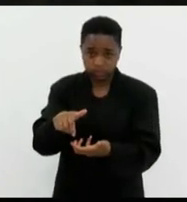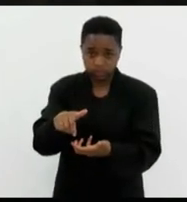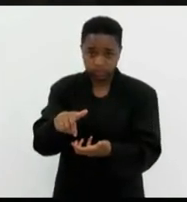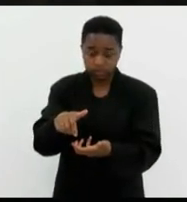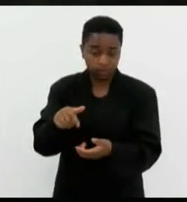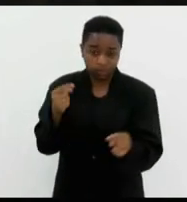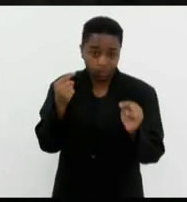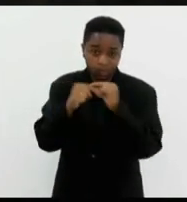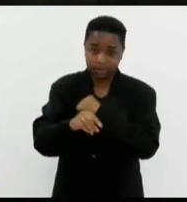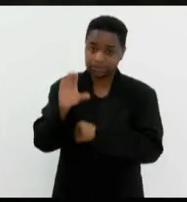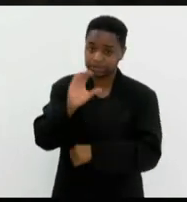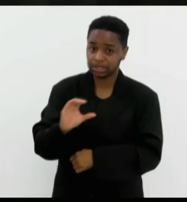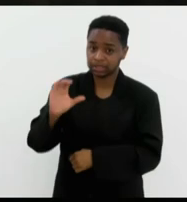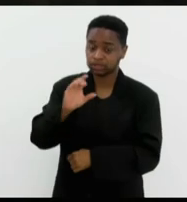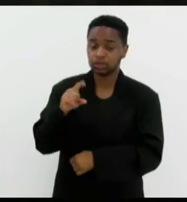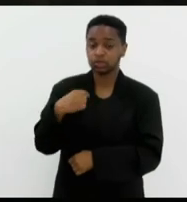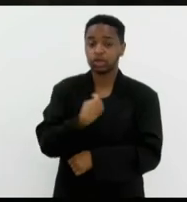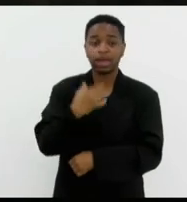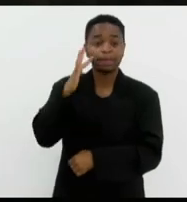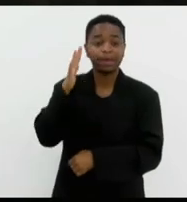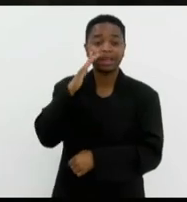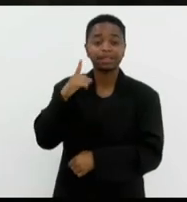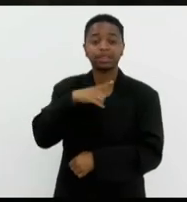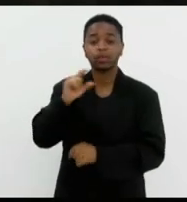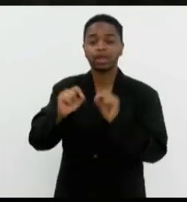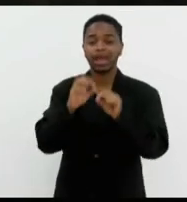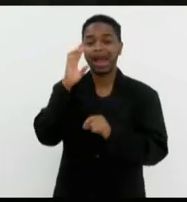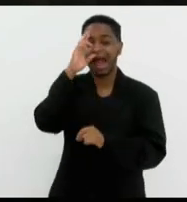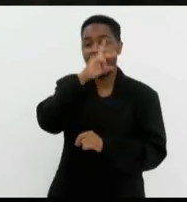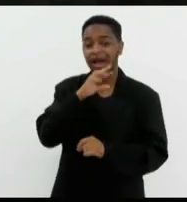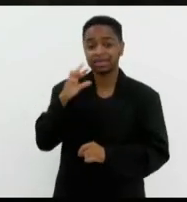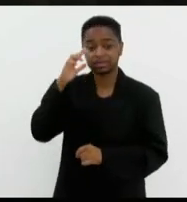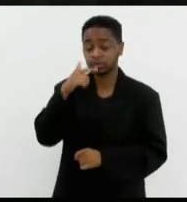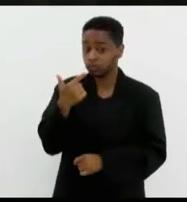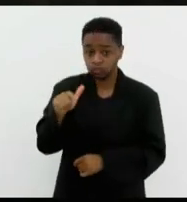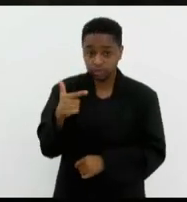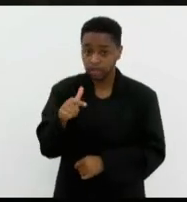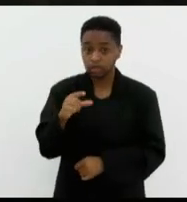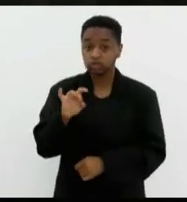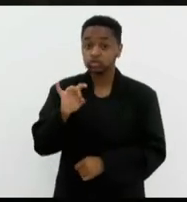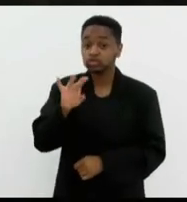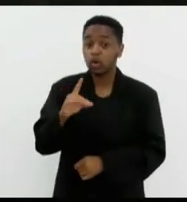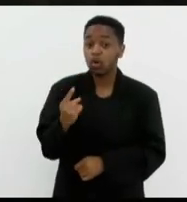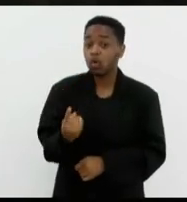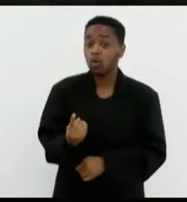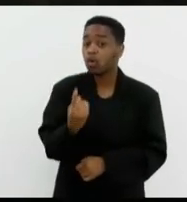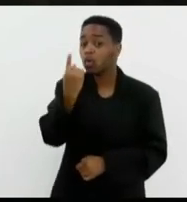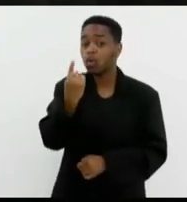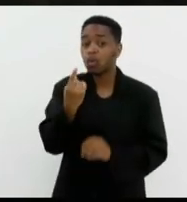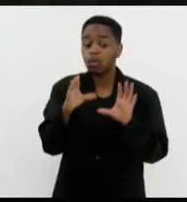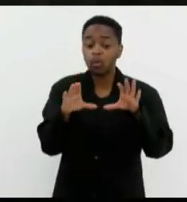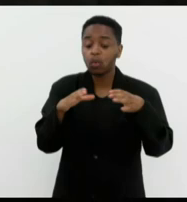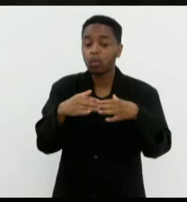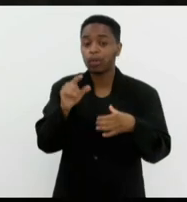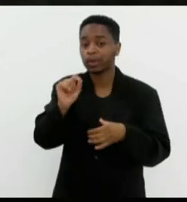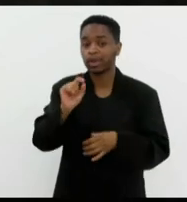a gente imaginar que tem raças. Nós só temos um gênero, é o gênero